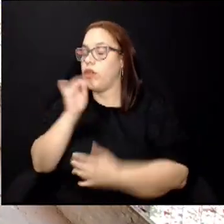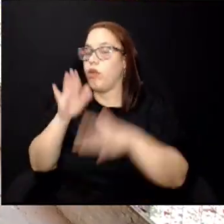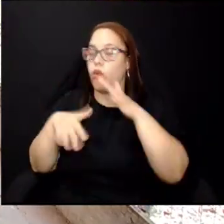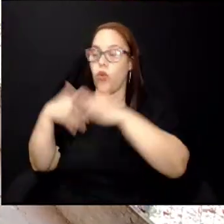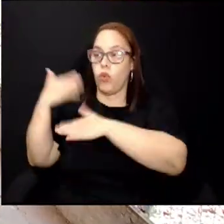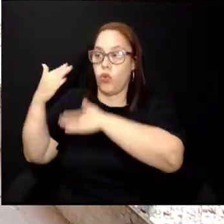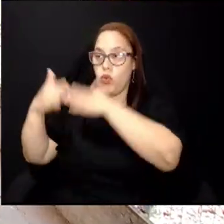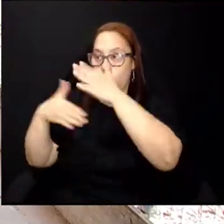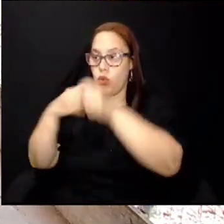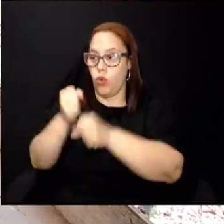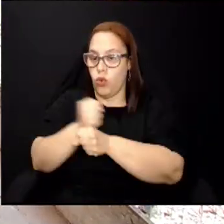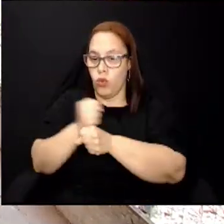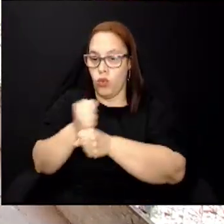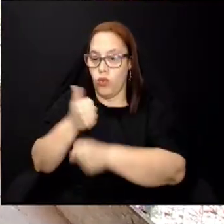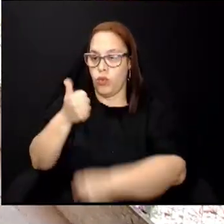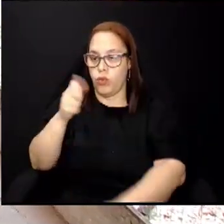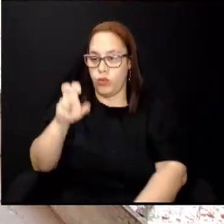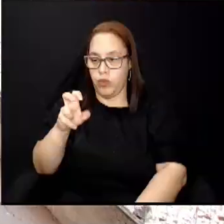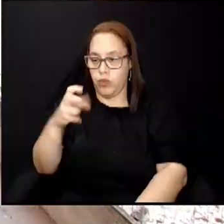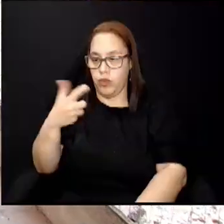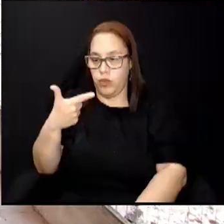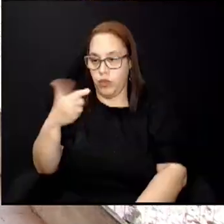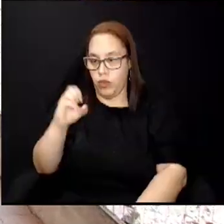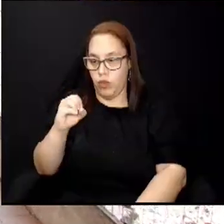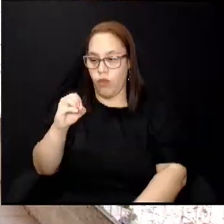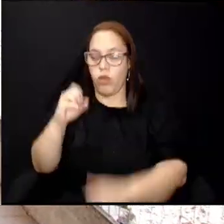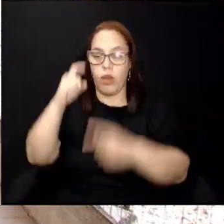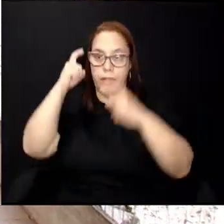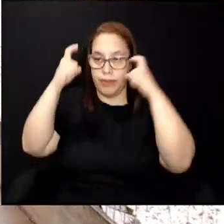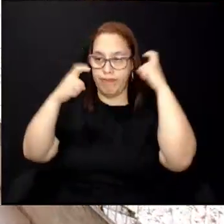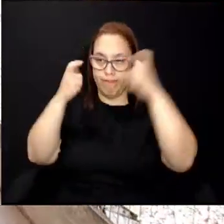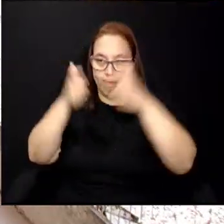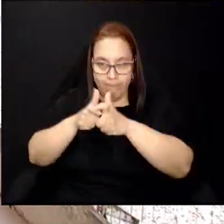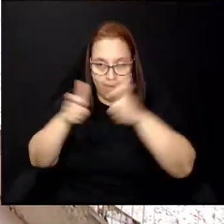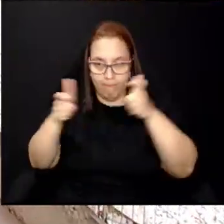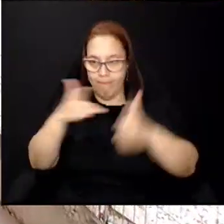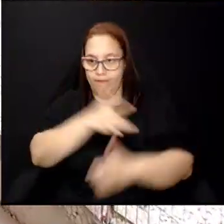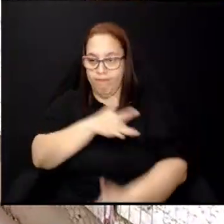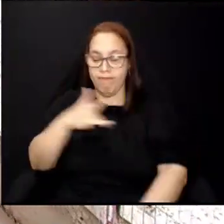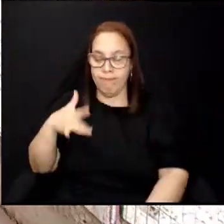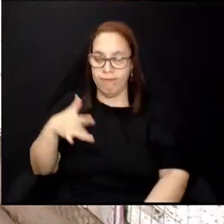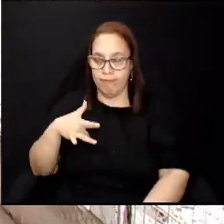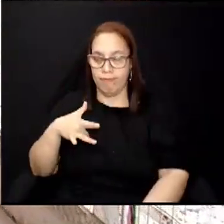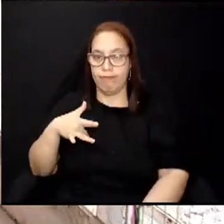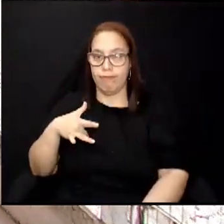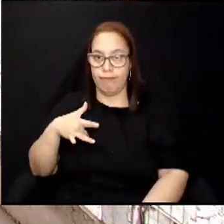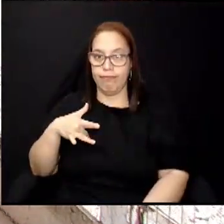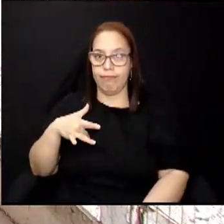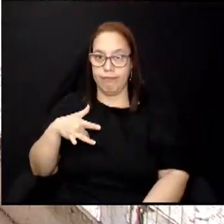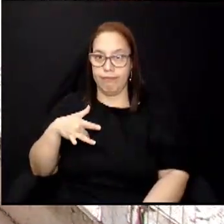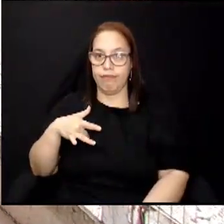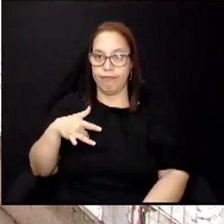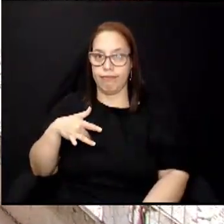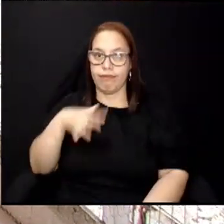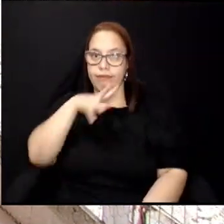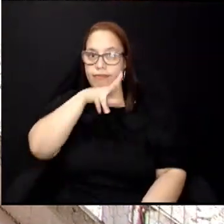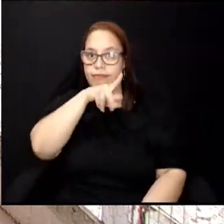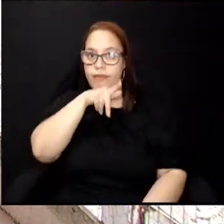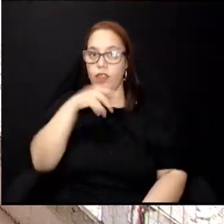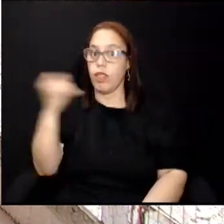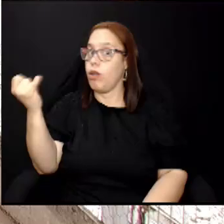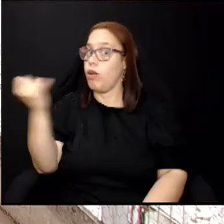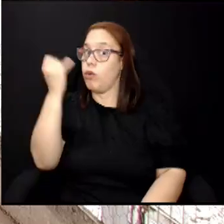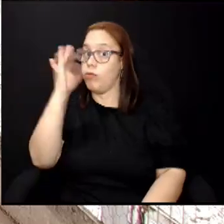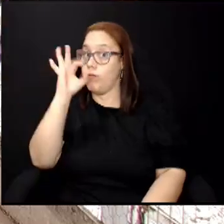menos uns 15, 20 anos, a gente tem uma preocupação crescente com o bem-estar animal. E eu acho super válido, super correto, porque